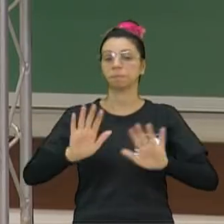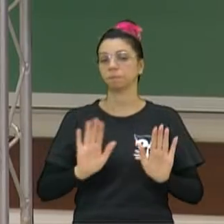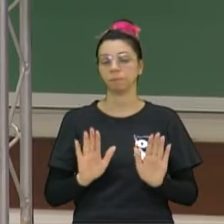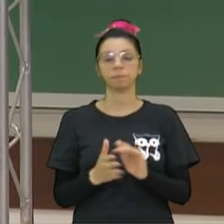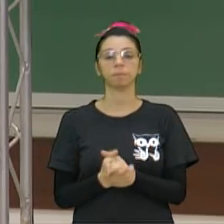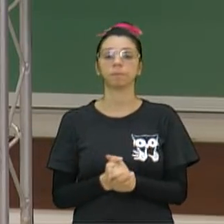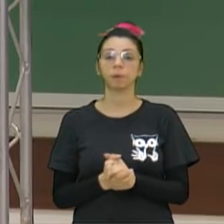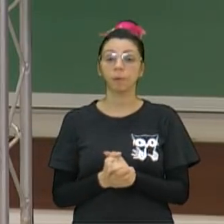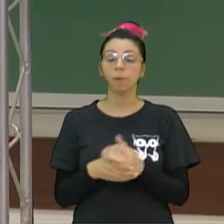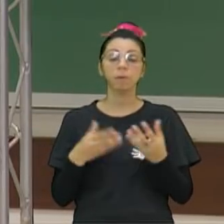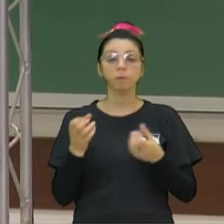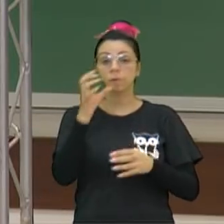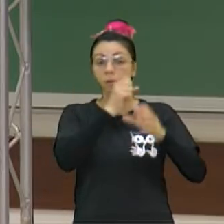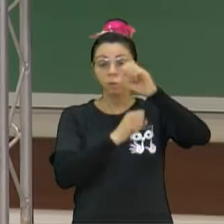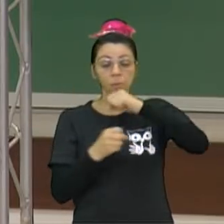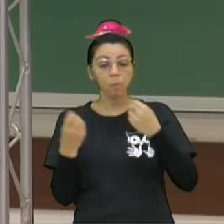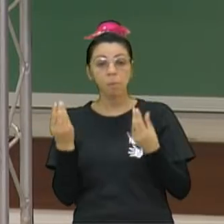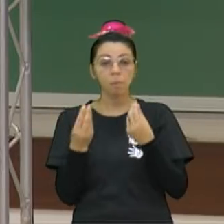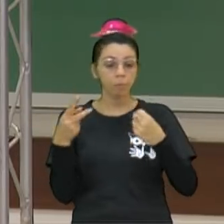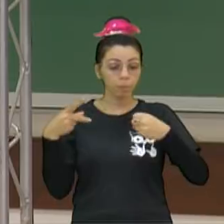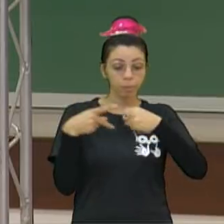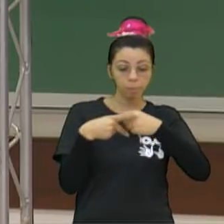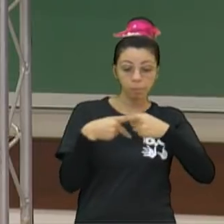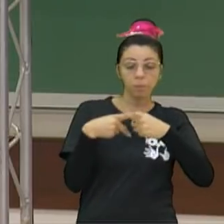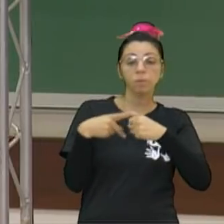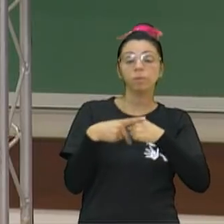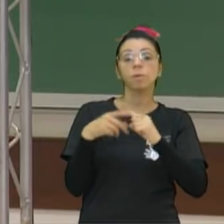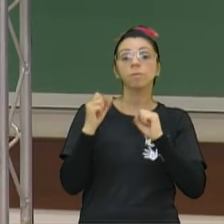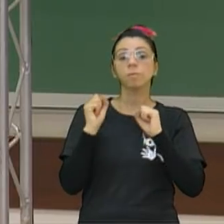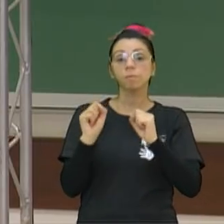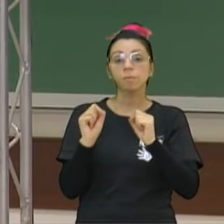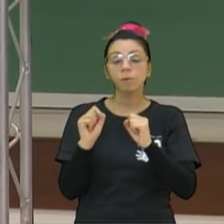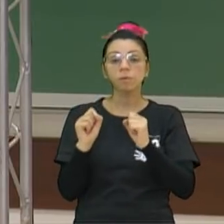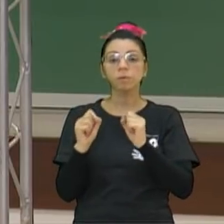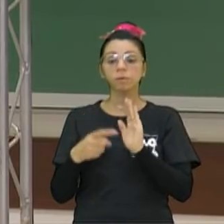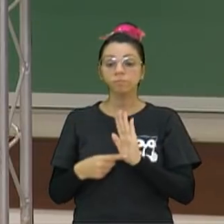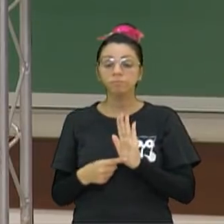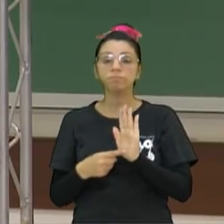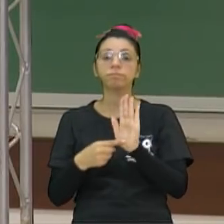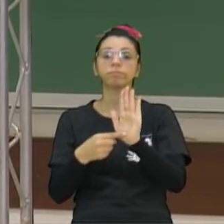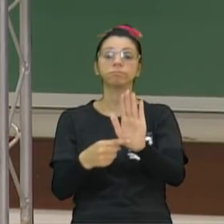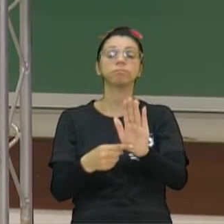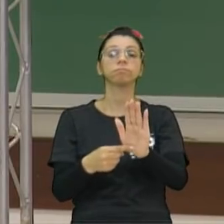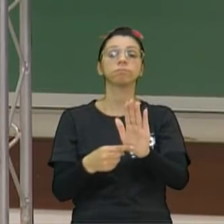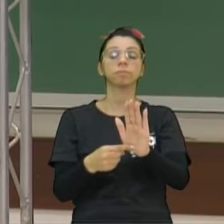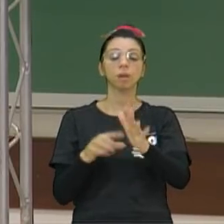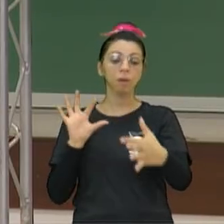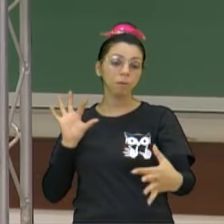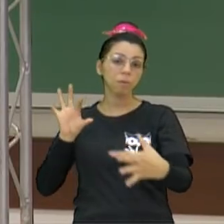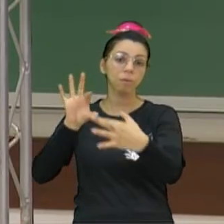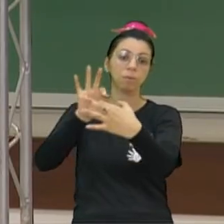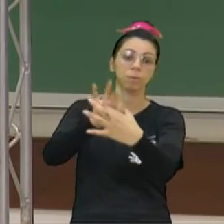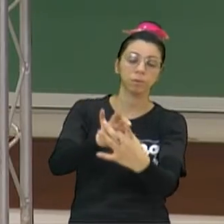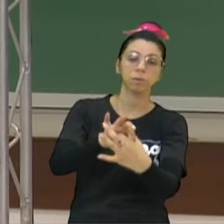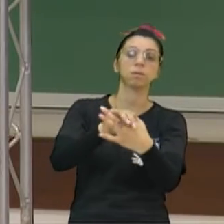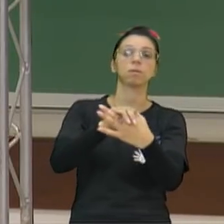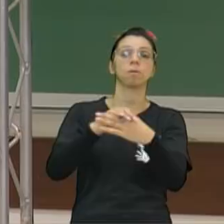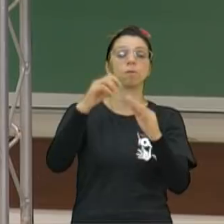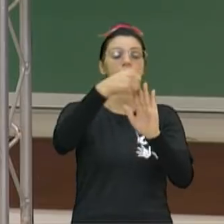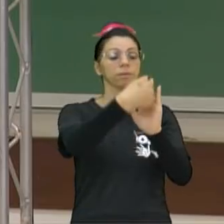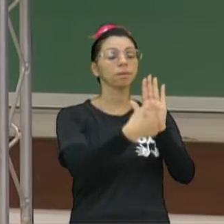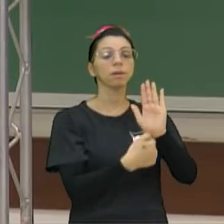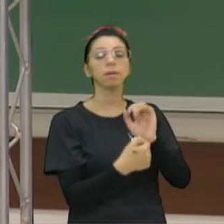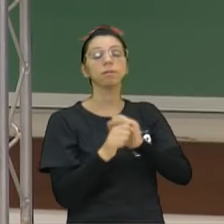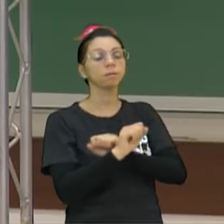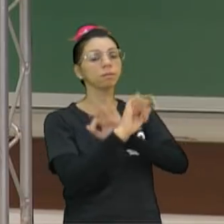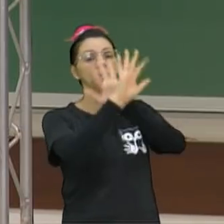como que os pronomes, como que alguns termos e expressões produzem essa coesão maior no texto e deixa o texto,